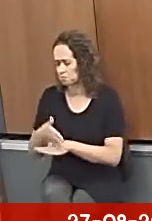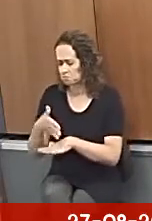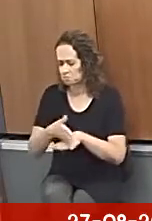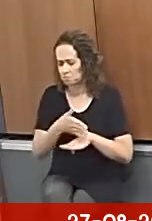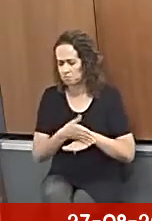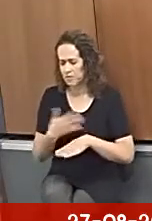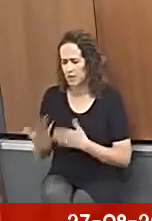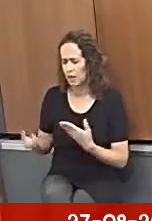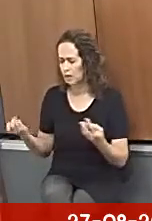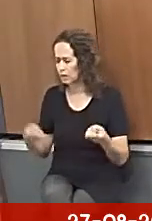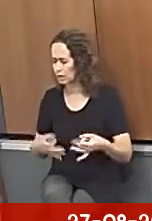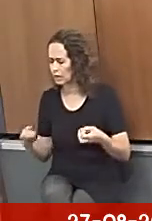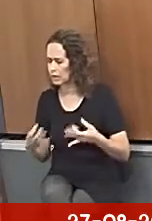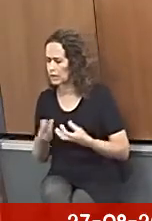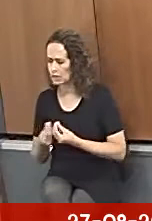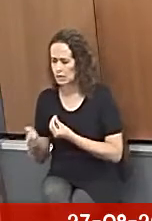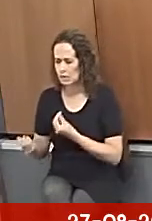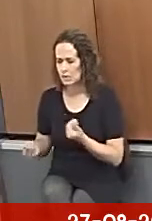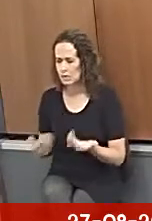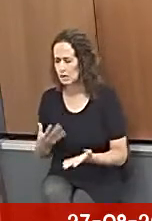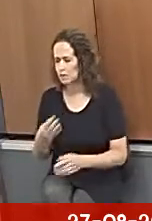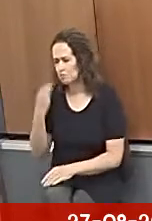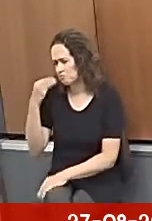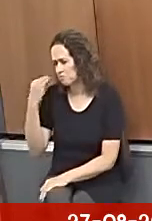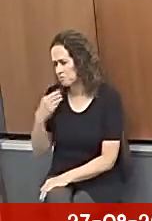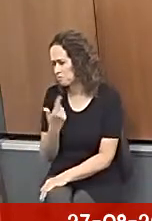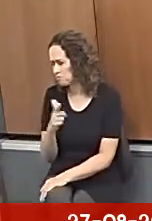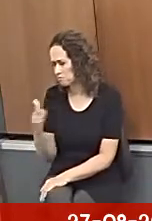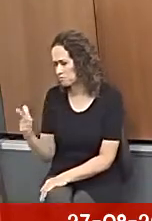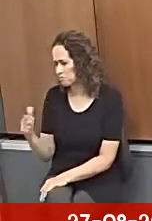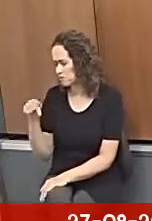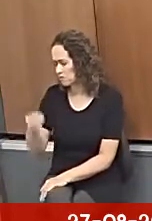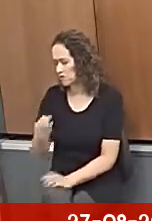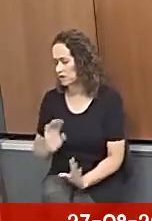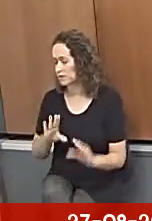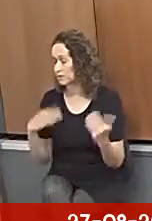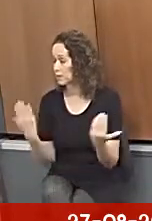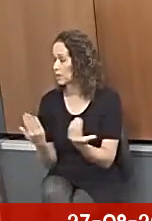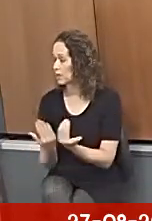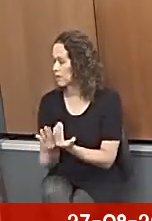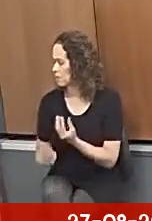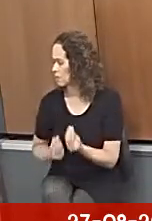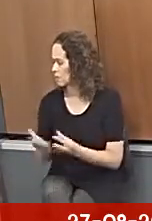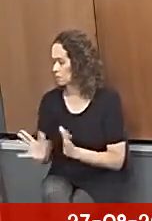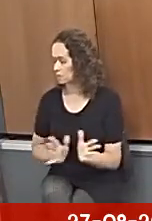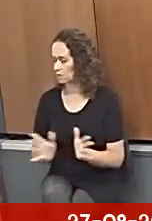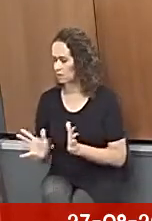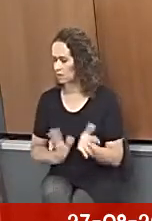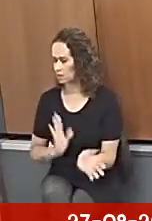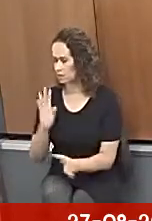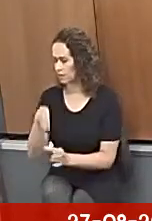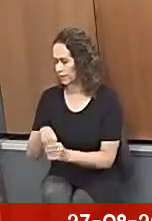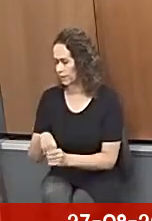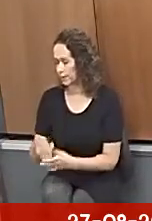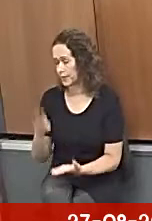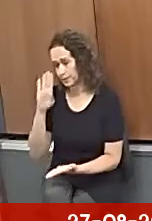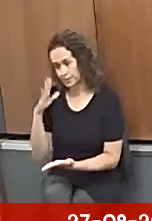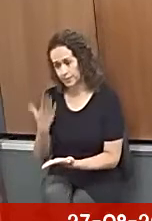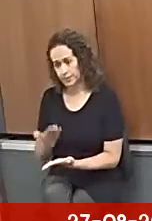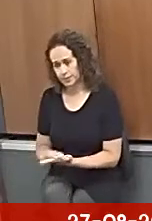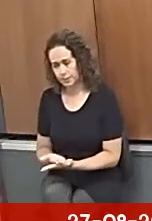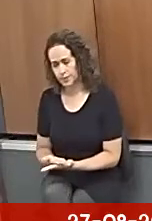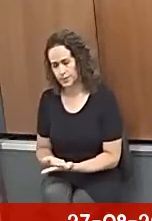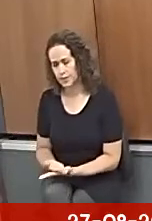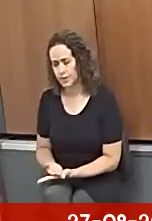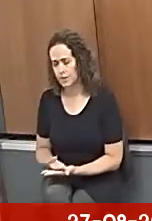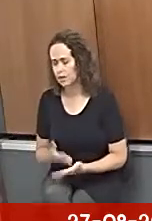pontos em t é vivenciado experienciado a questão da acessibilidade lá acredito é